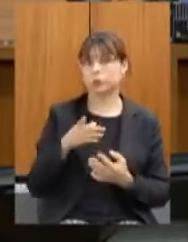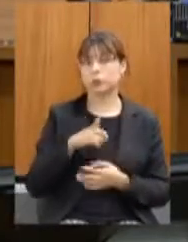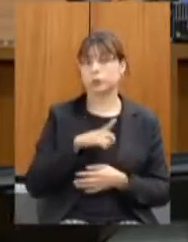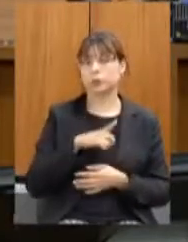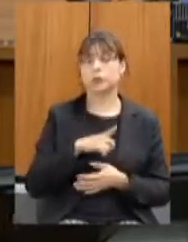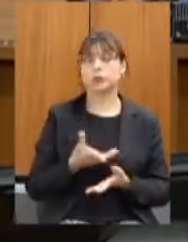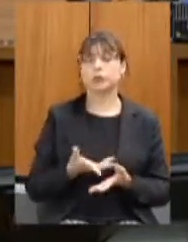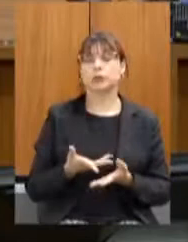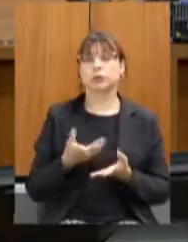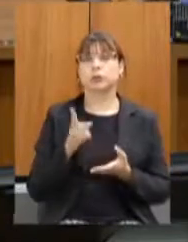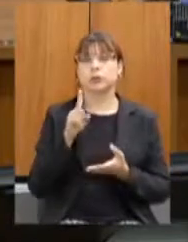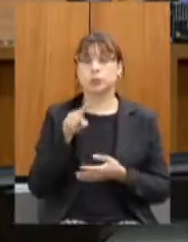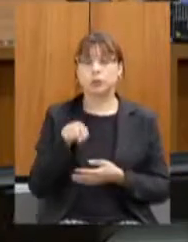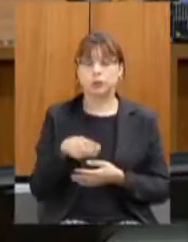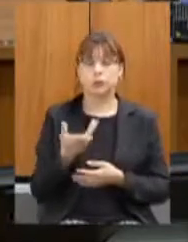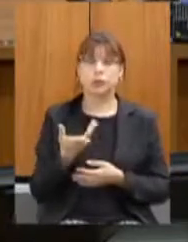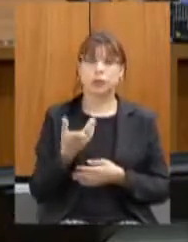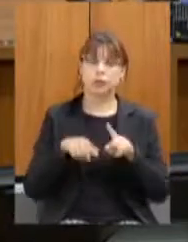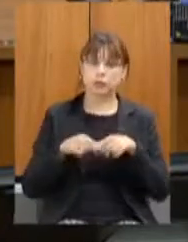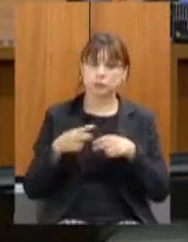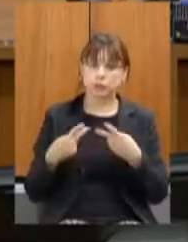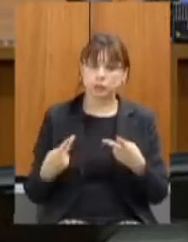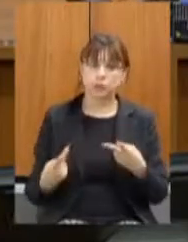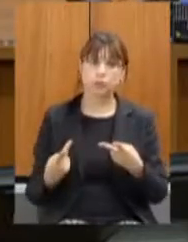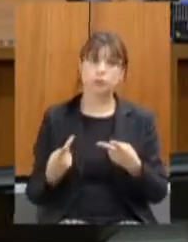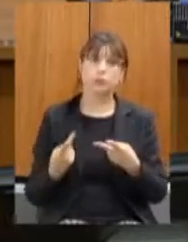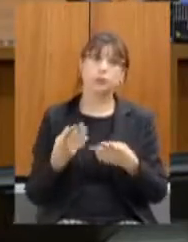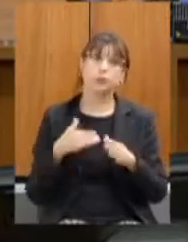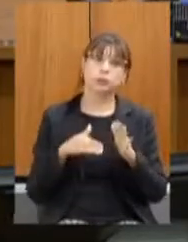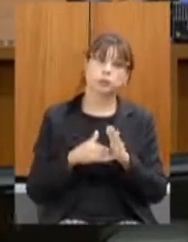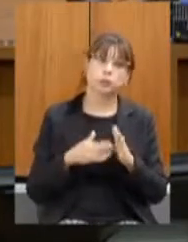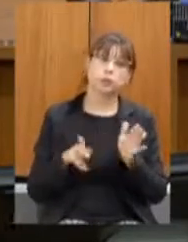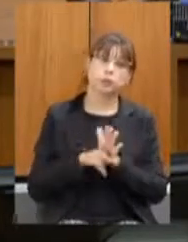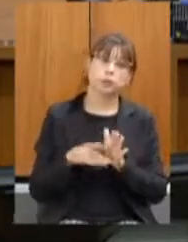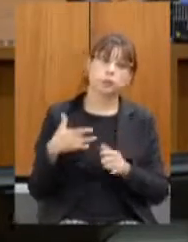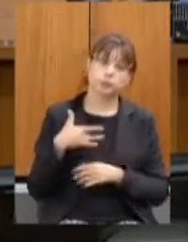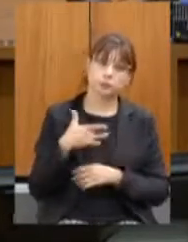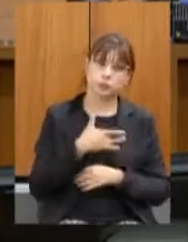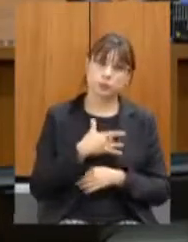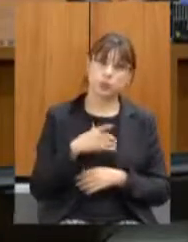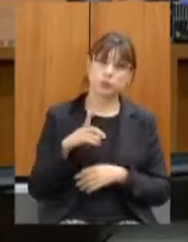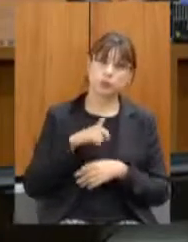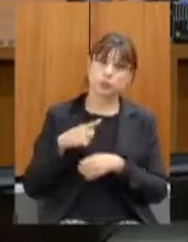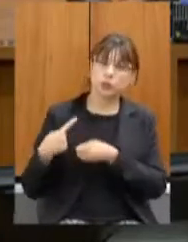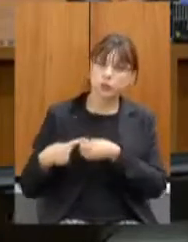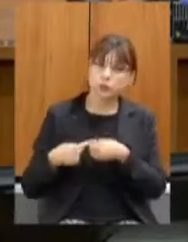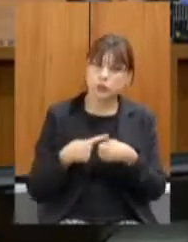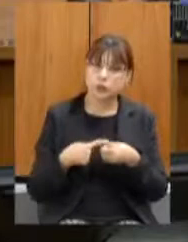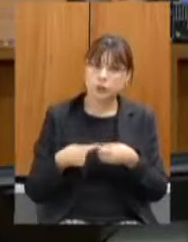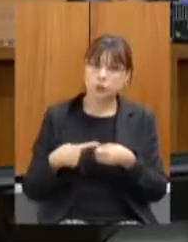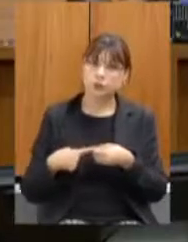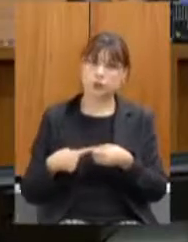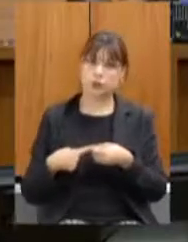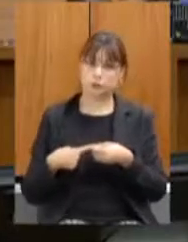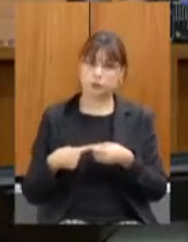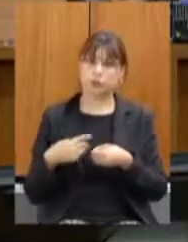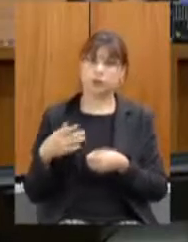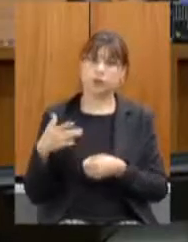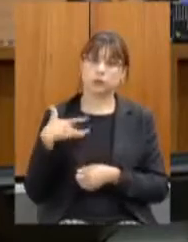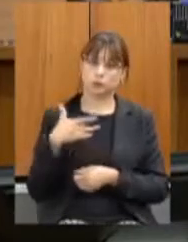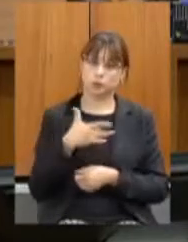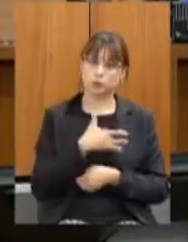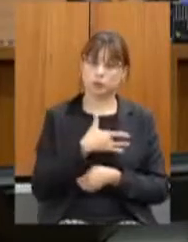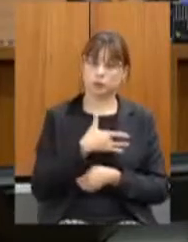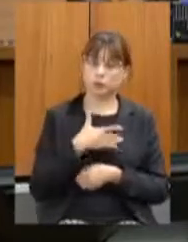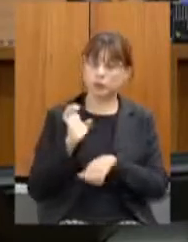destinação dos bens equipamentos e insumos de saúde a municípios e entidades de saúde o estado